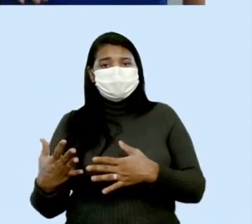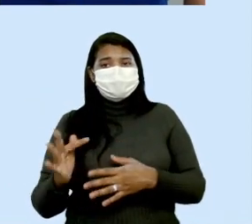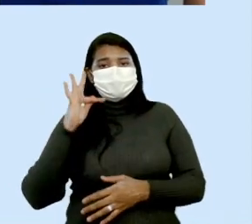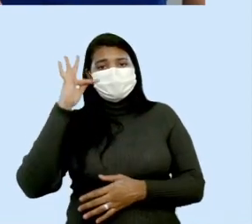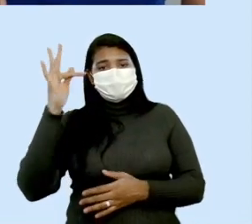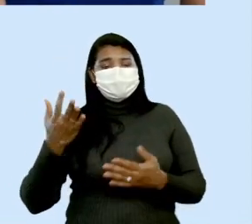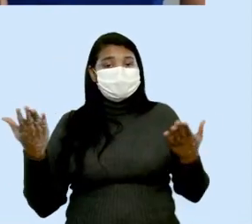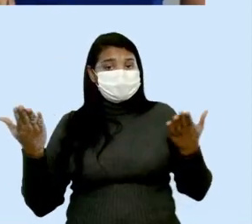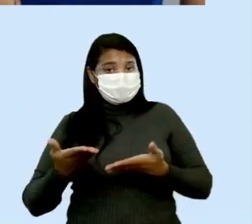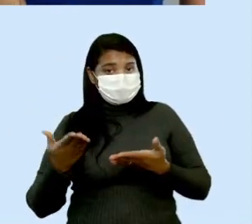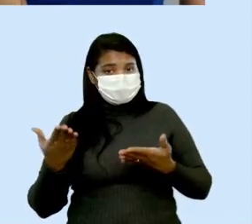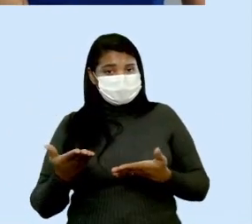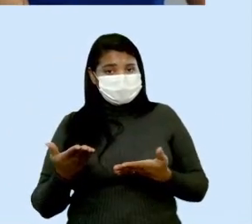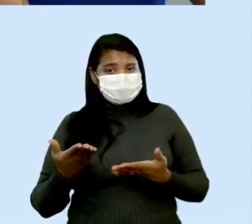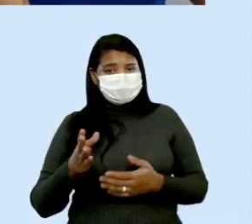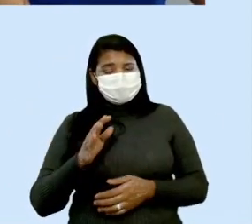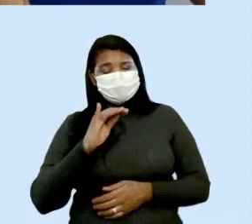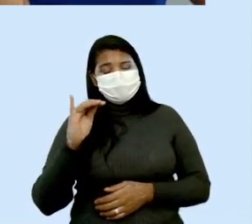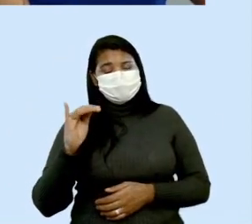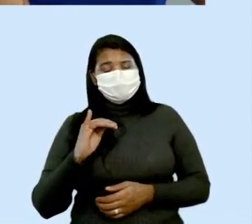do presente do modo indicativo.